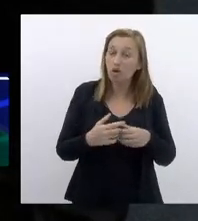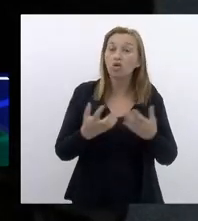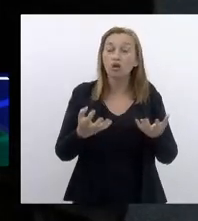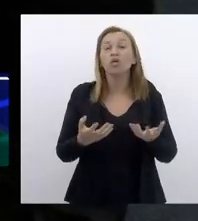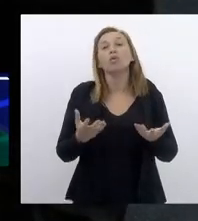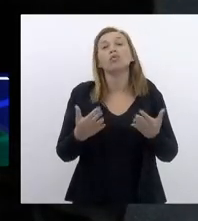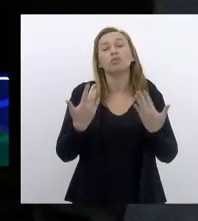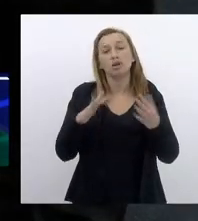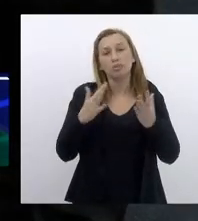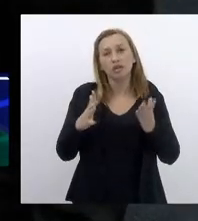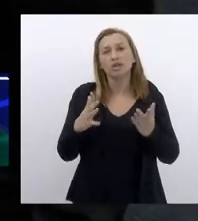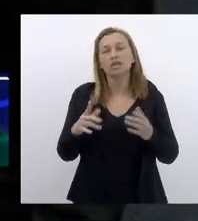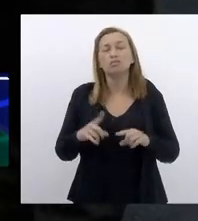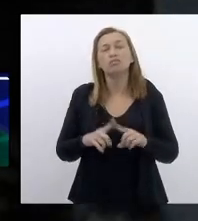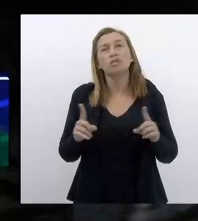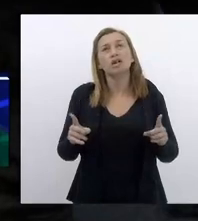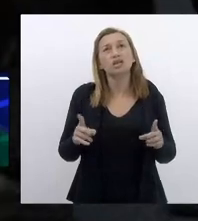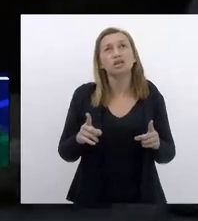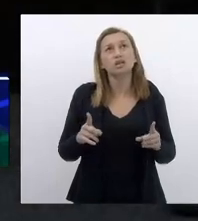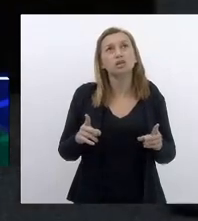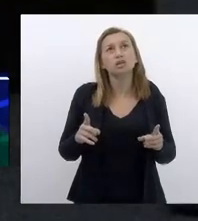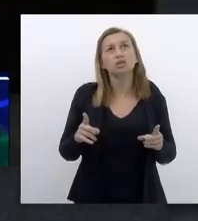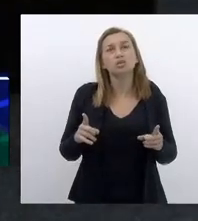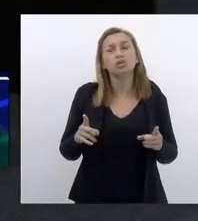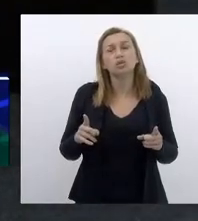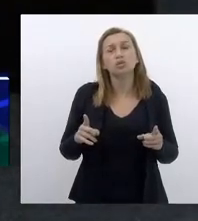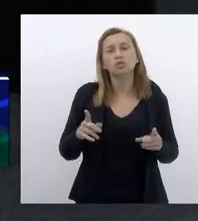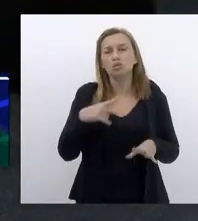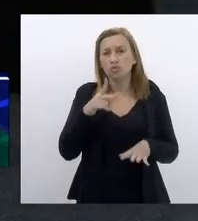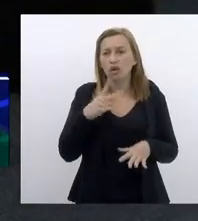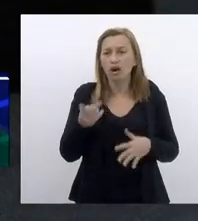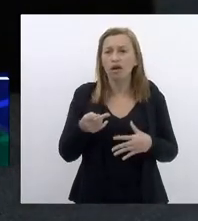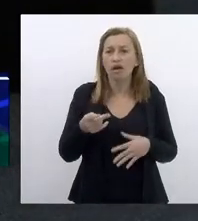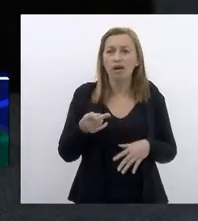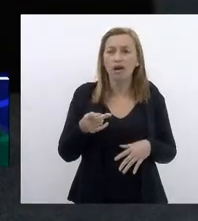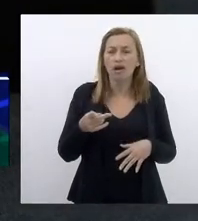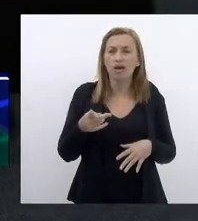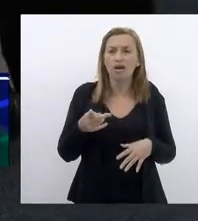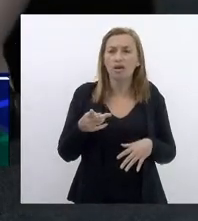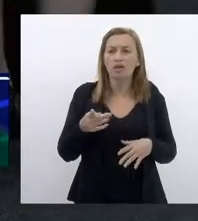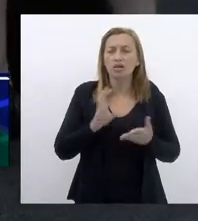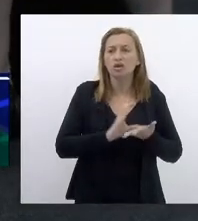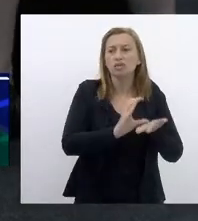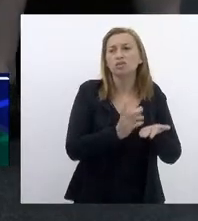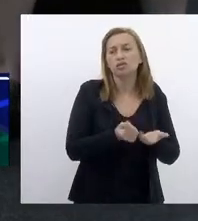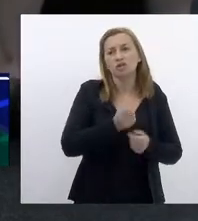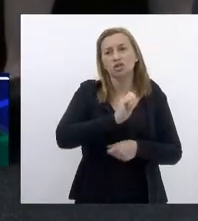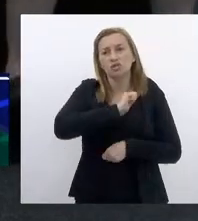autor. Entretanto, quando descamba, por assim dizer, para a parte do benefício fiscal para o